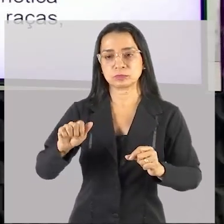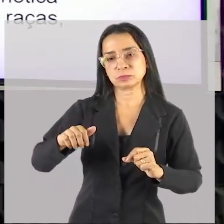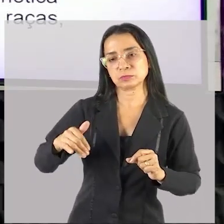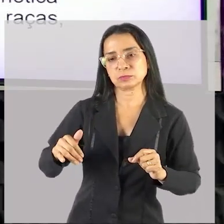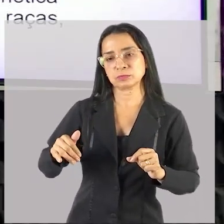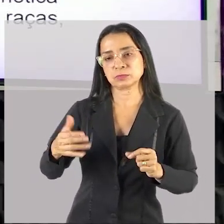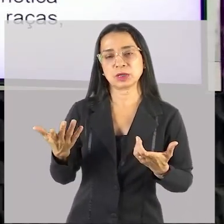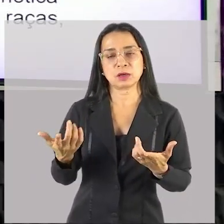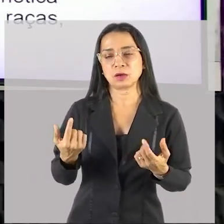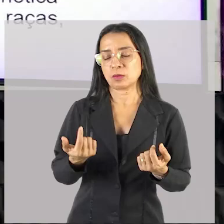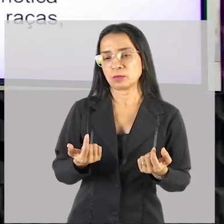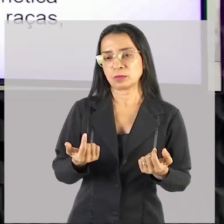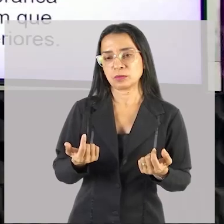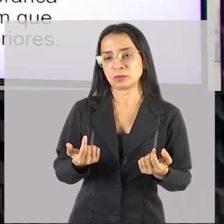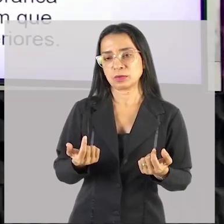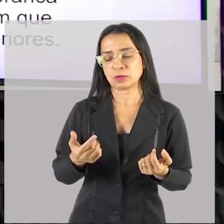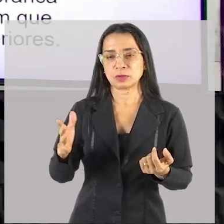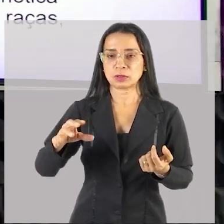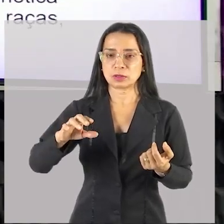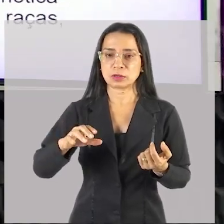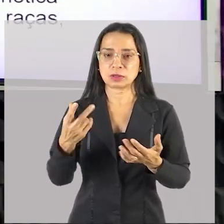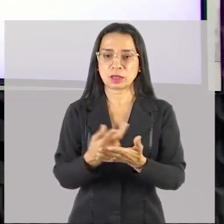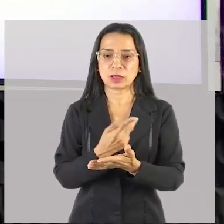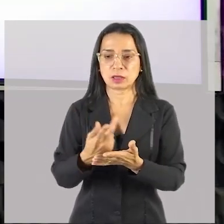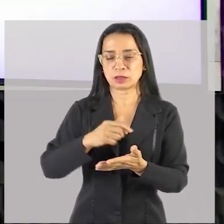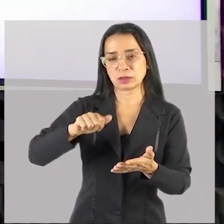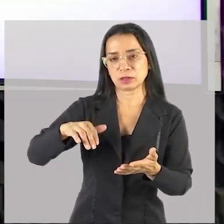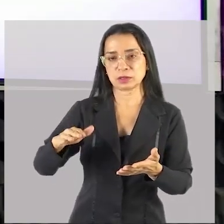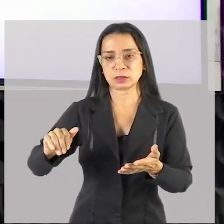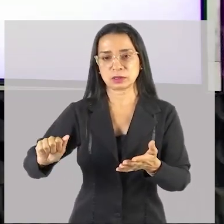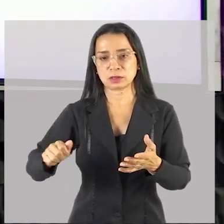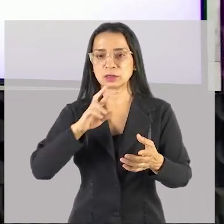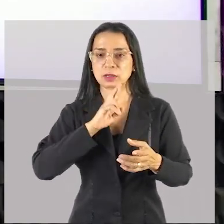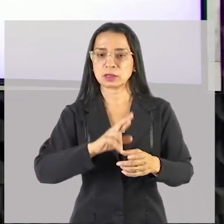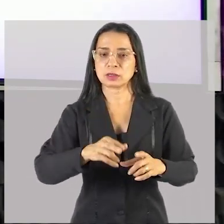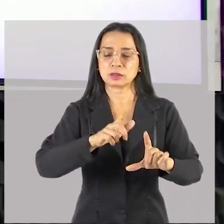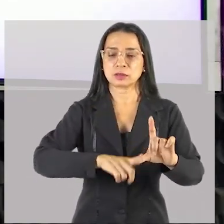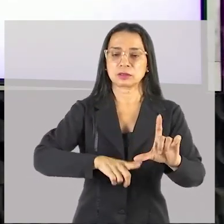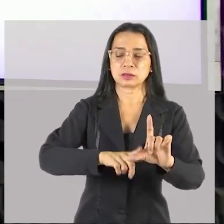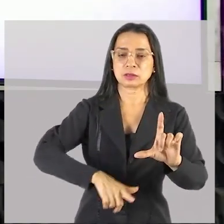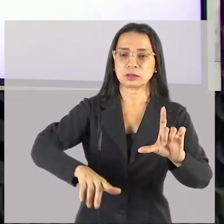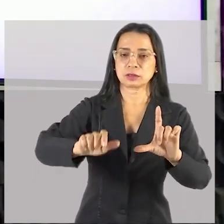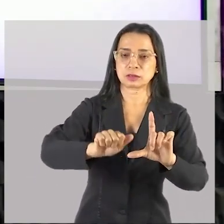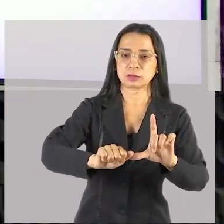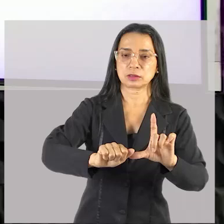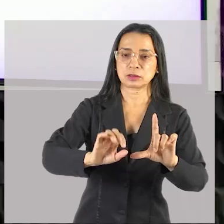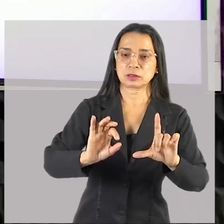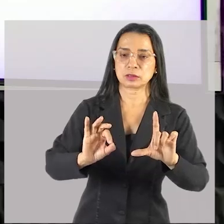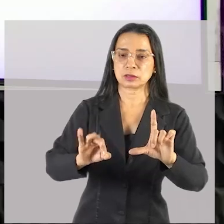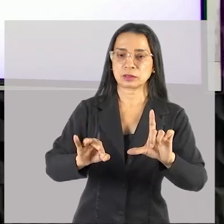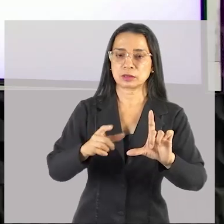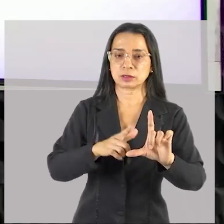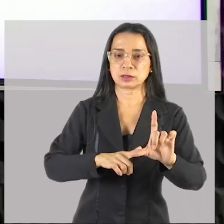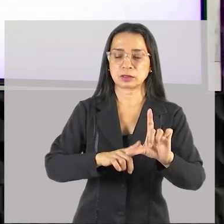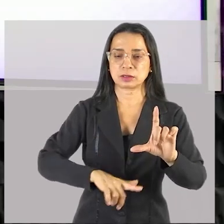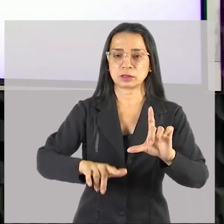né? Ou seja, eles viviam guerreando. Os que perdiam podiam ser naturalmente escravizados. Beleza.